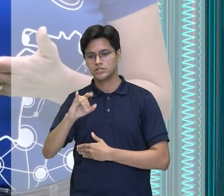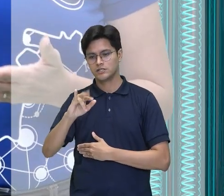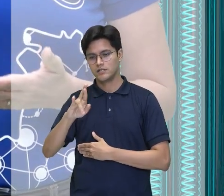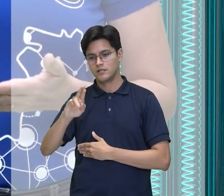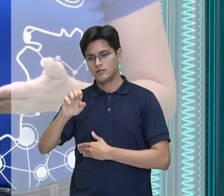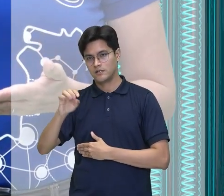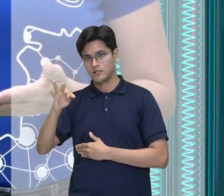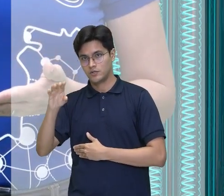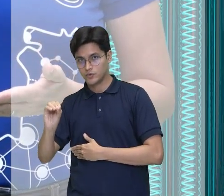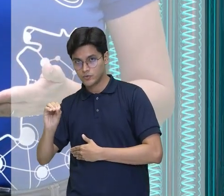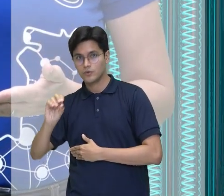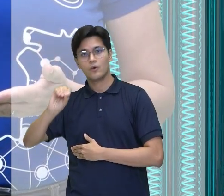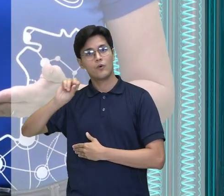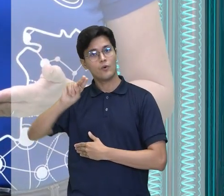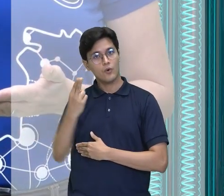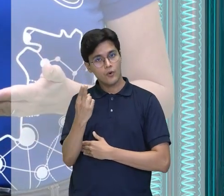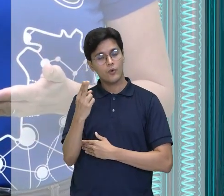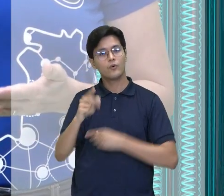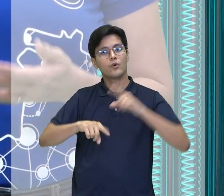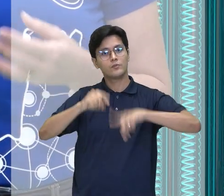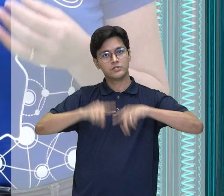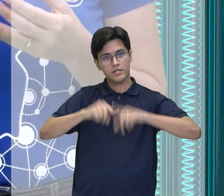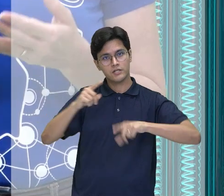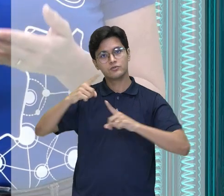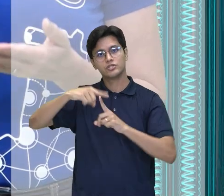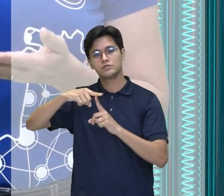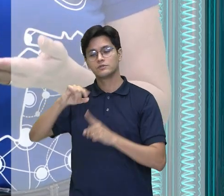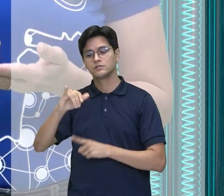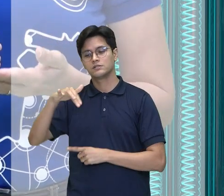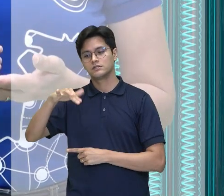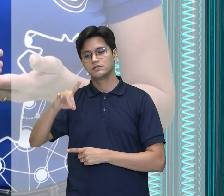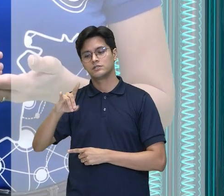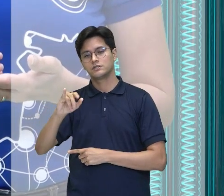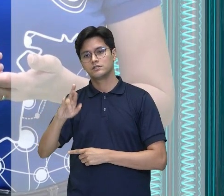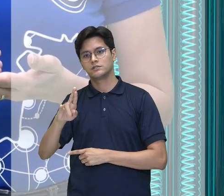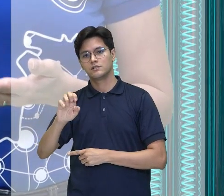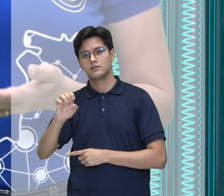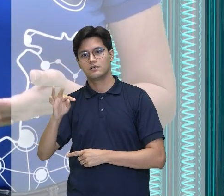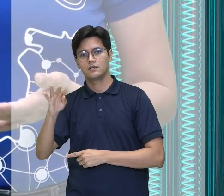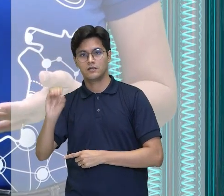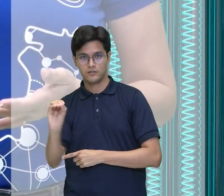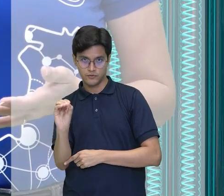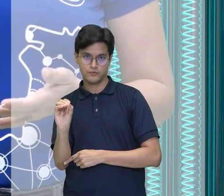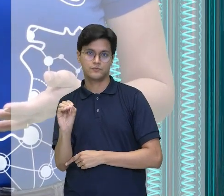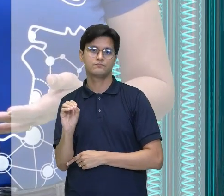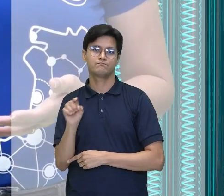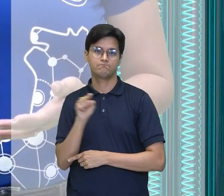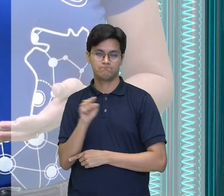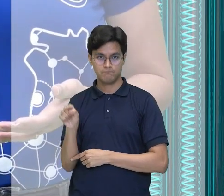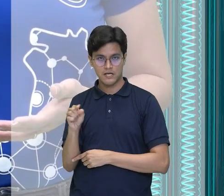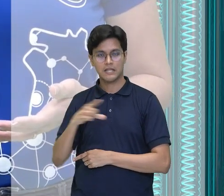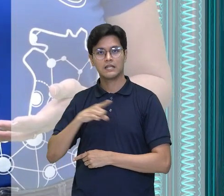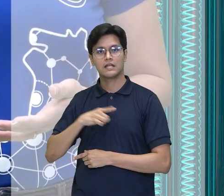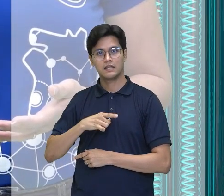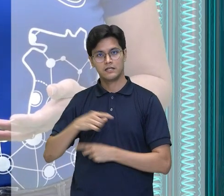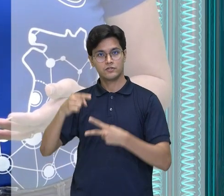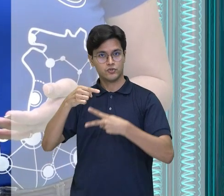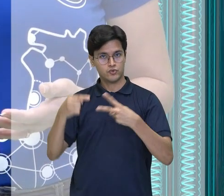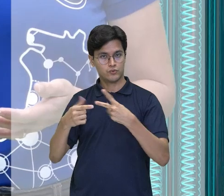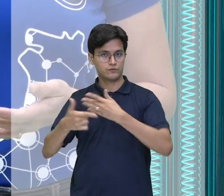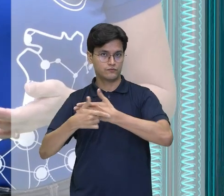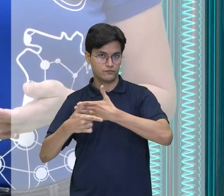como sujeito, então eles têm essa função na frase, tá? De objeto direto ou objeto